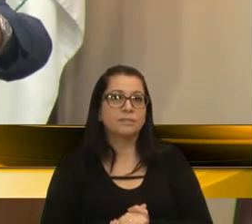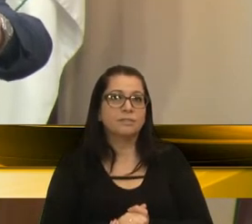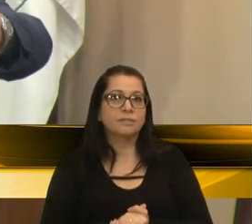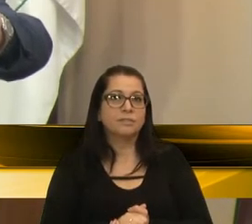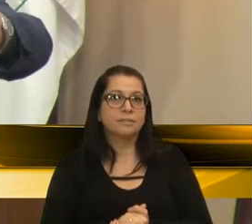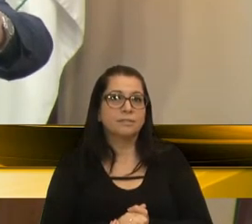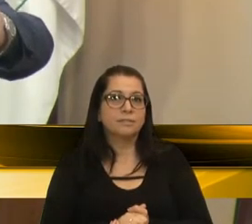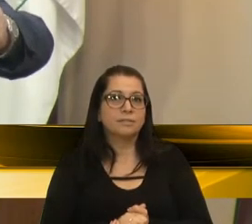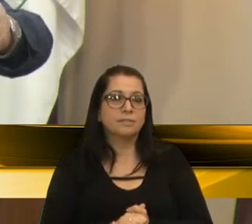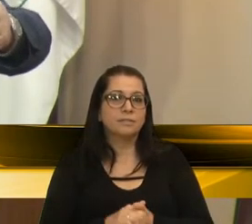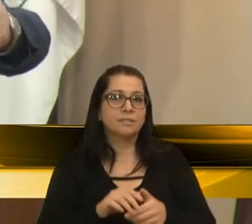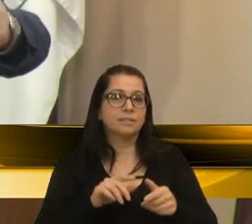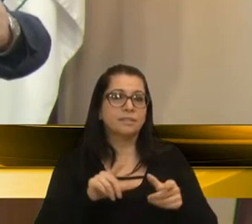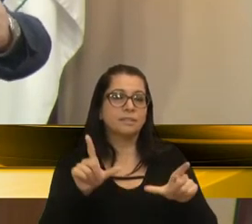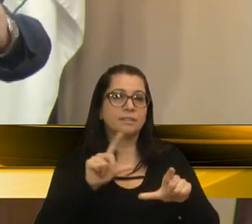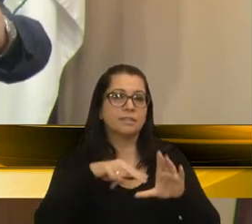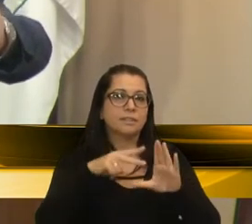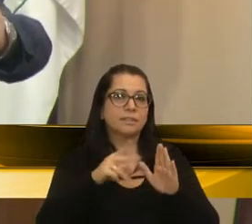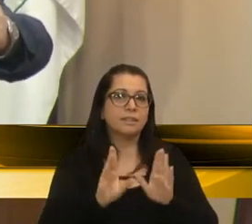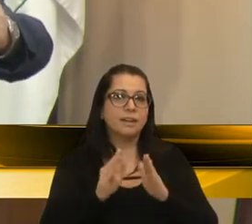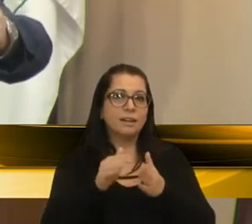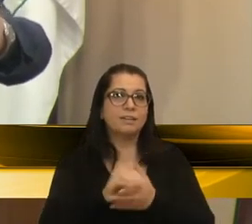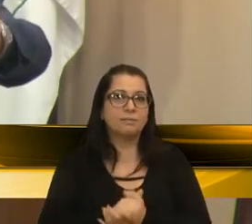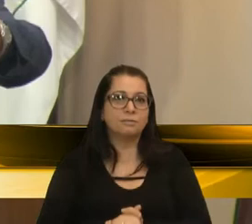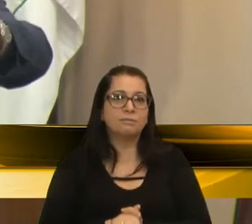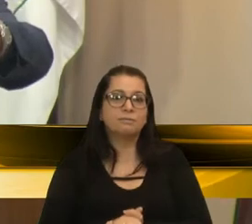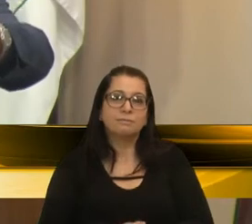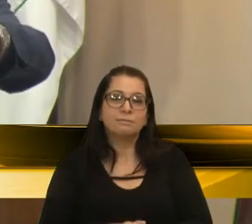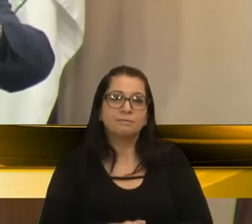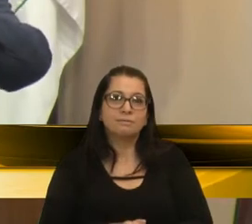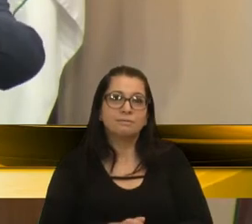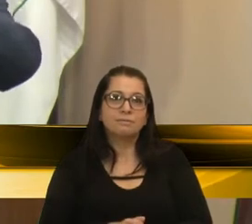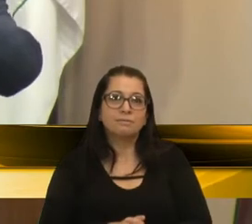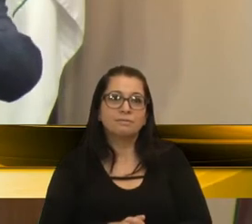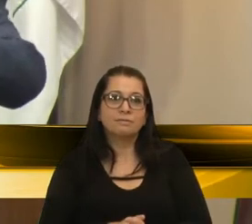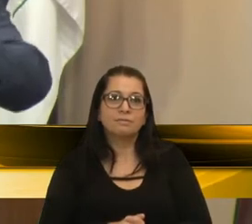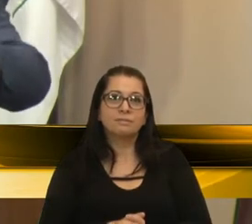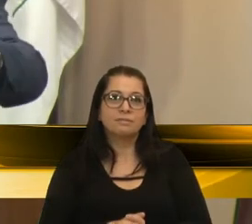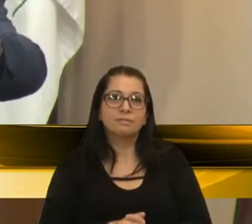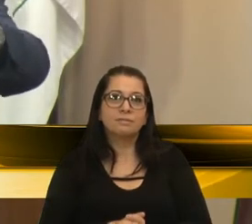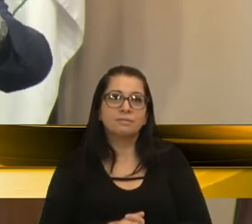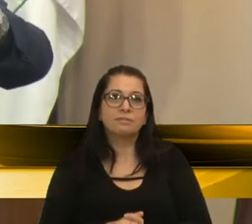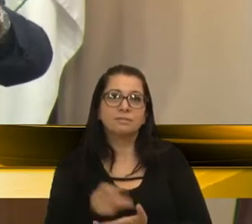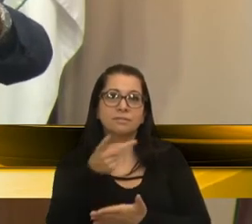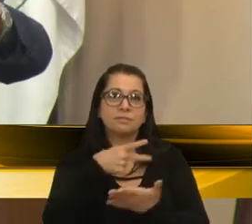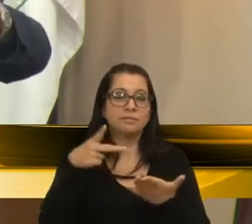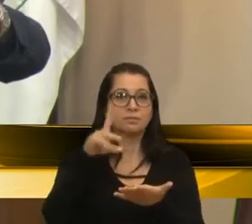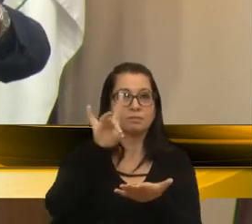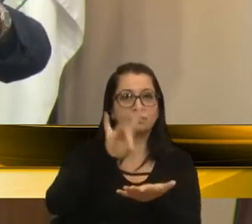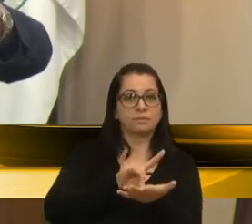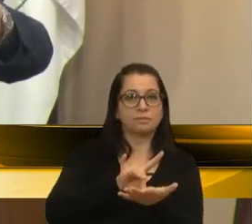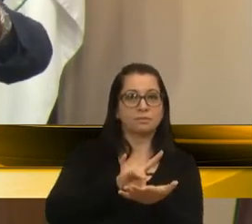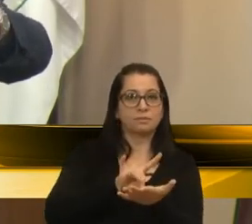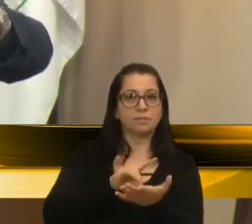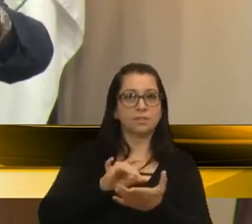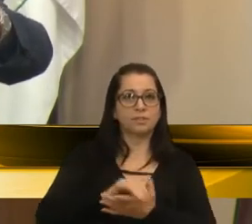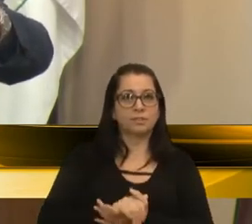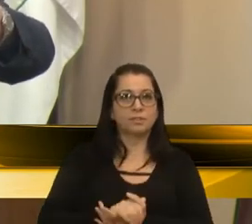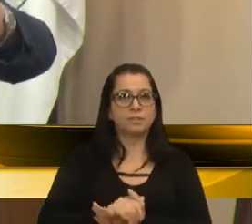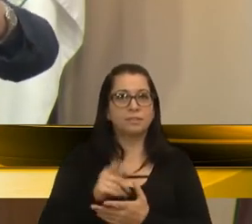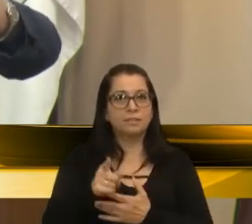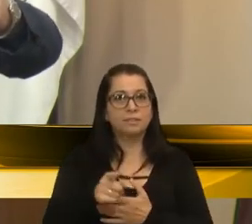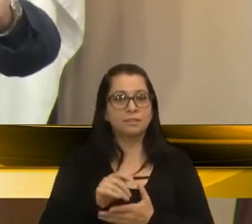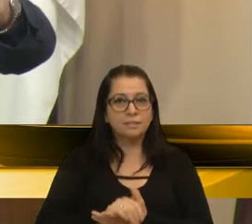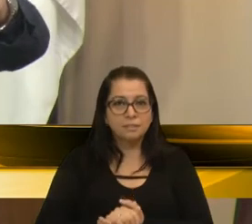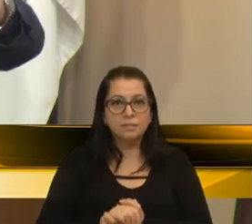A TV Câmara puder focar aqui, tá? Puxar. Bom, esse aqui é o desenho definitivo, aqui é a estrada que entra